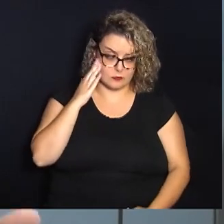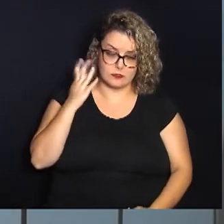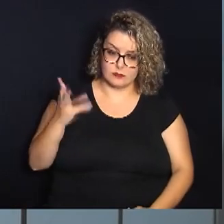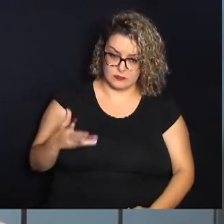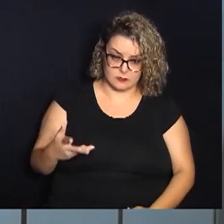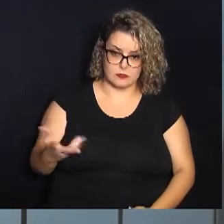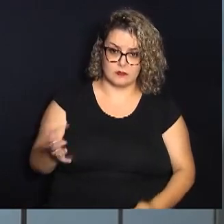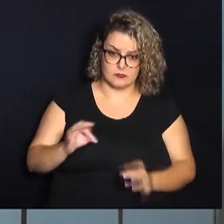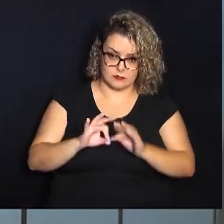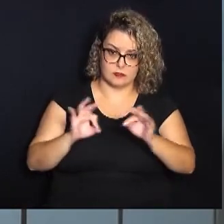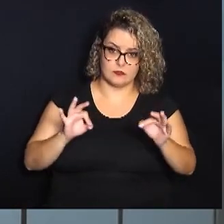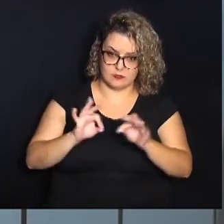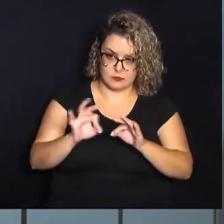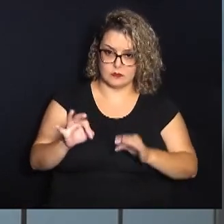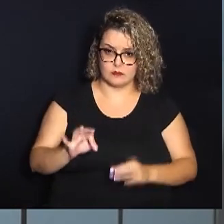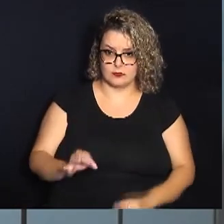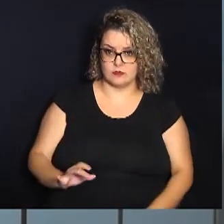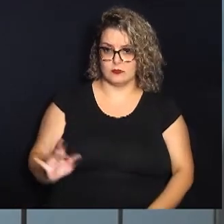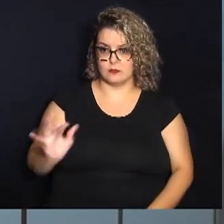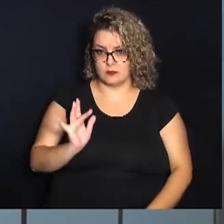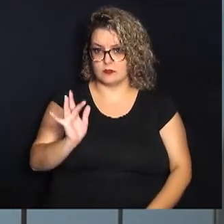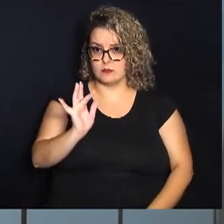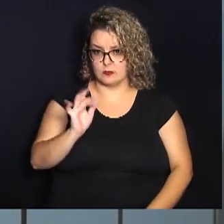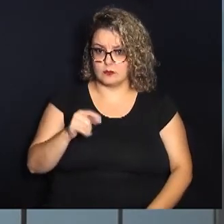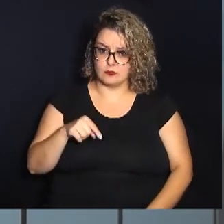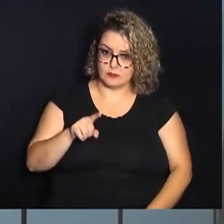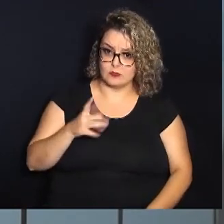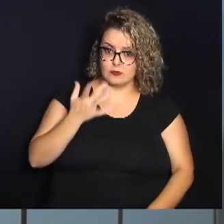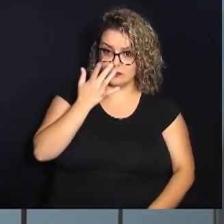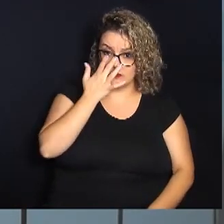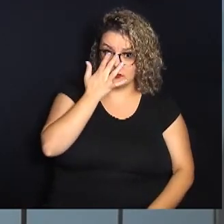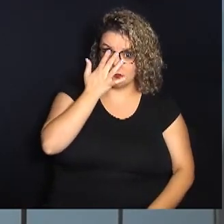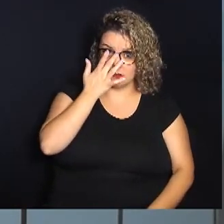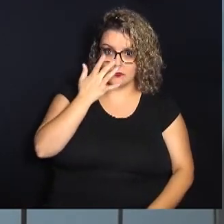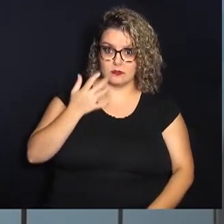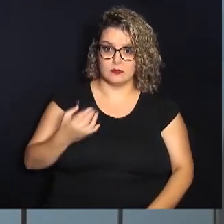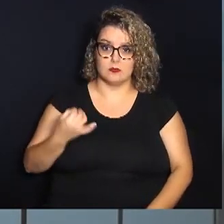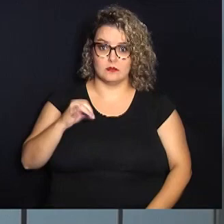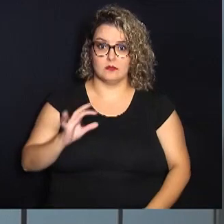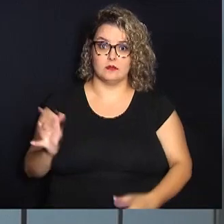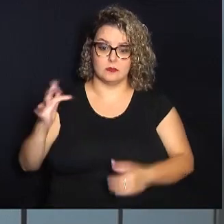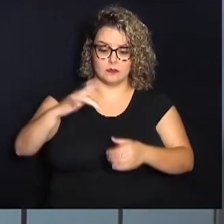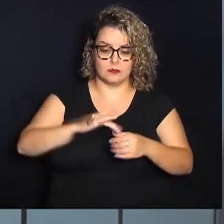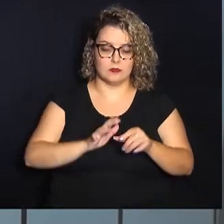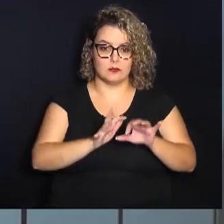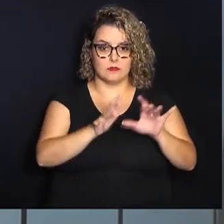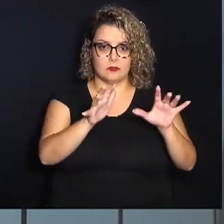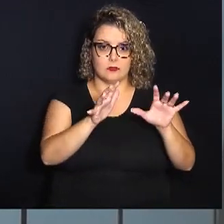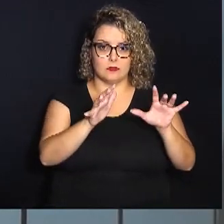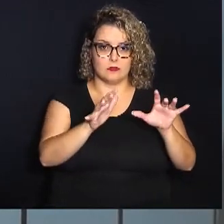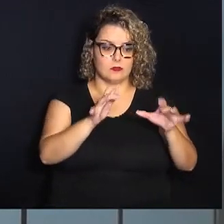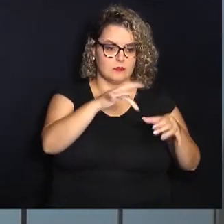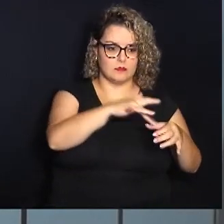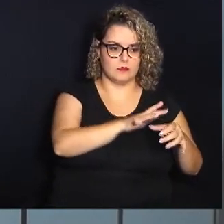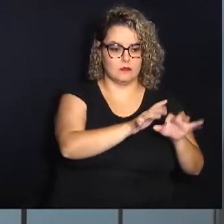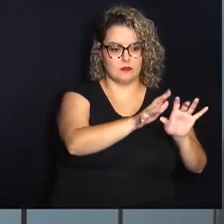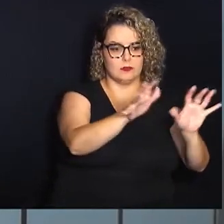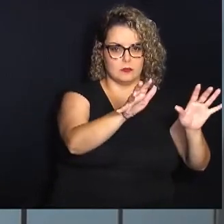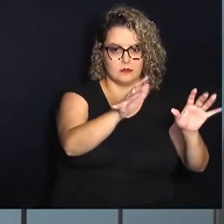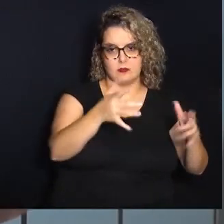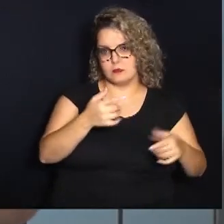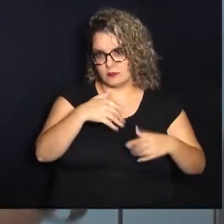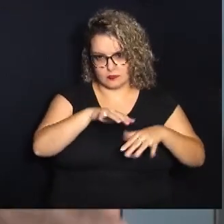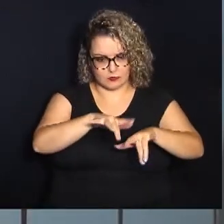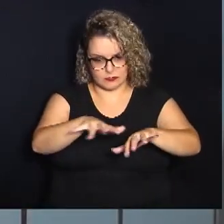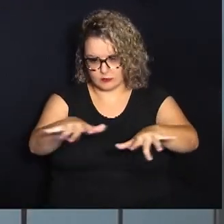e a distância que o mosquito vai. Mas nós temos que, se ele vem e bota aqui, ele vai transmitir para outro, bota lá e